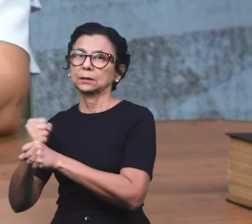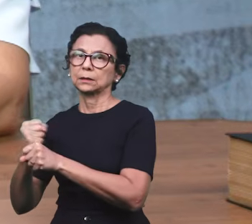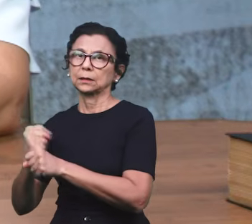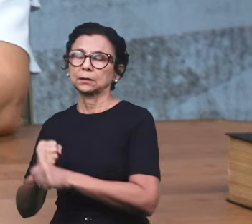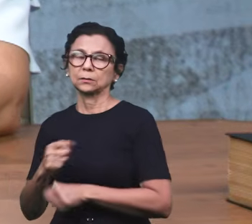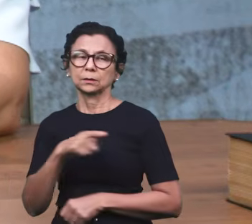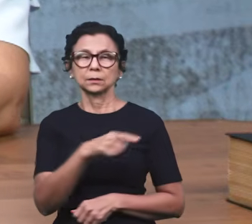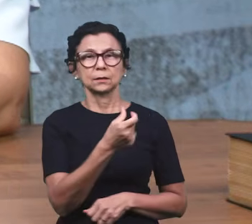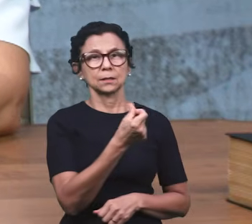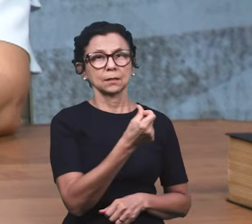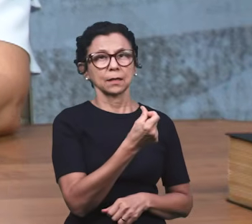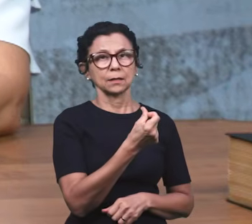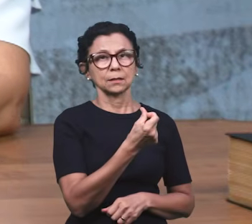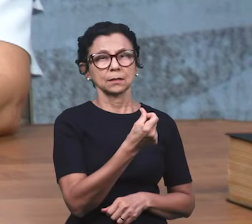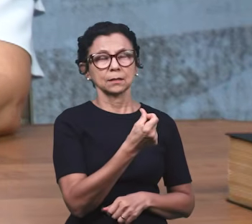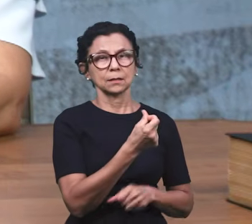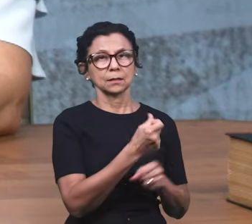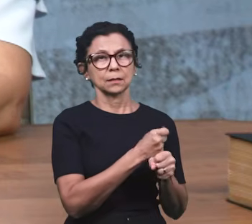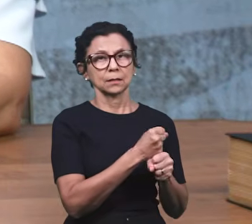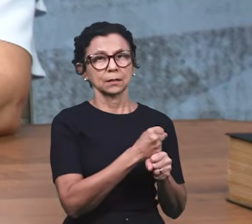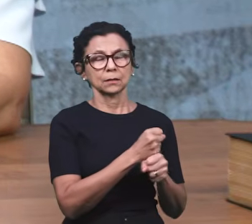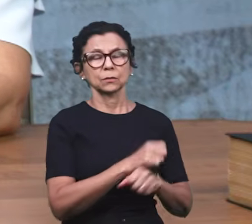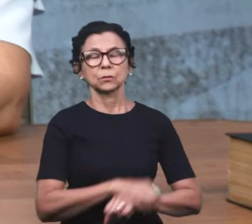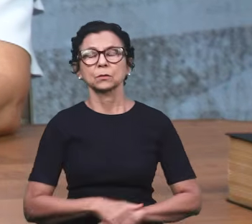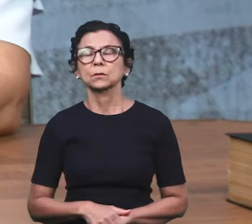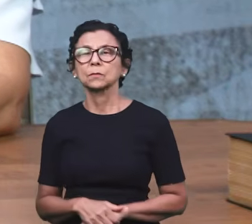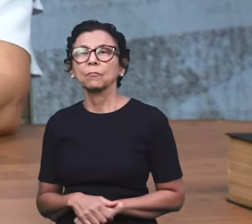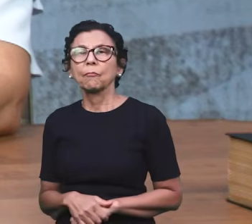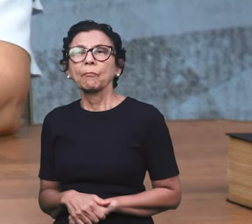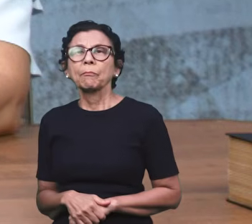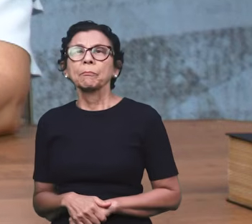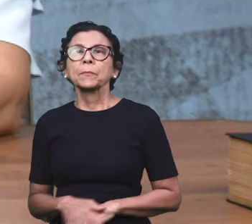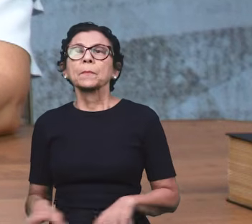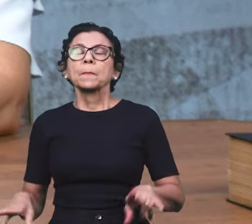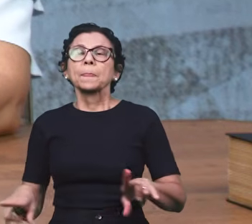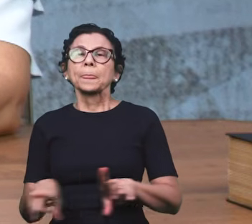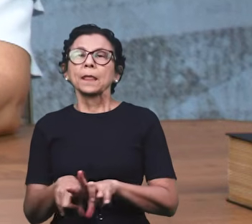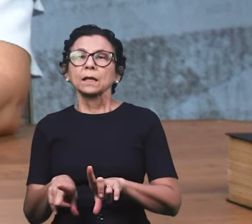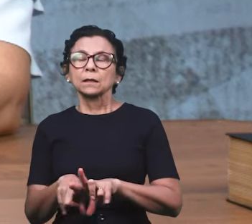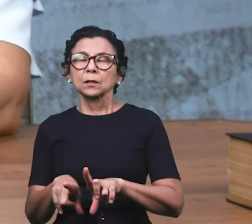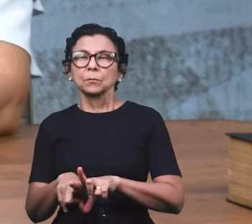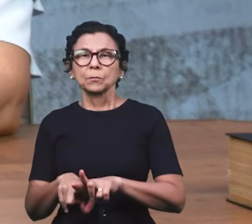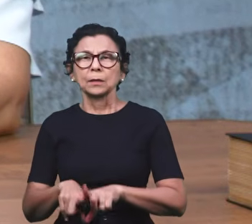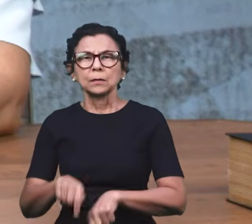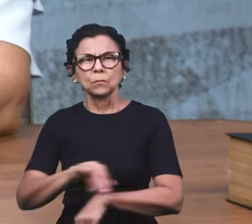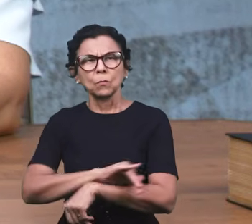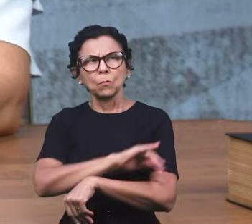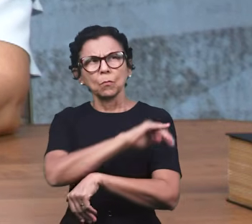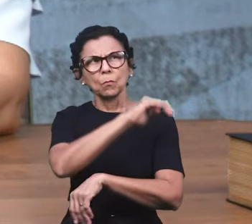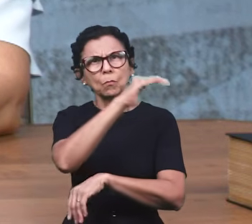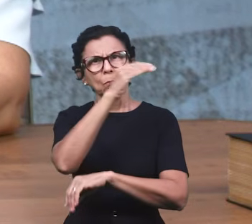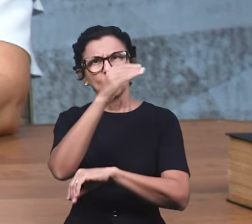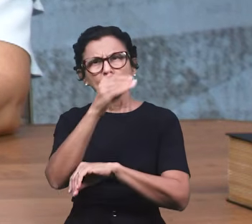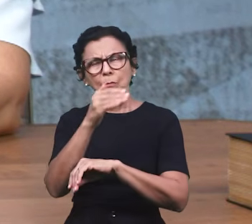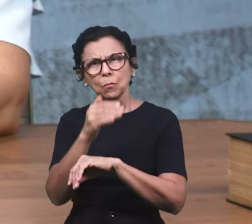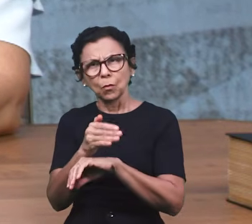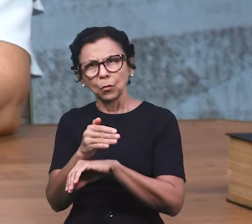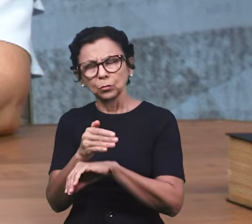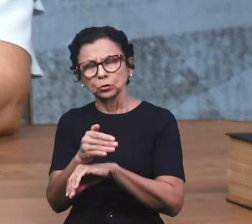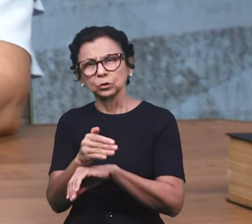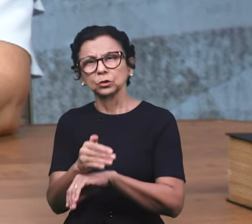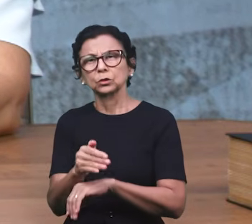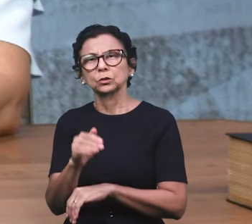6 anos. E de Semer comprou um monte de Samaria por 2 talentos de